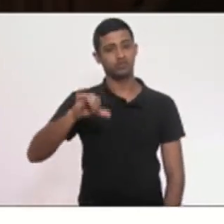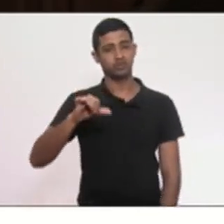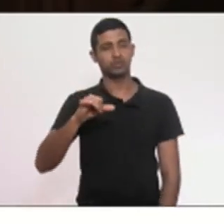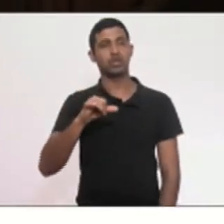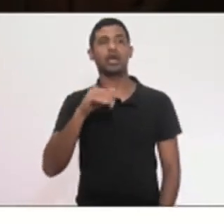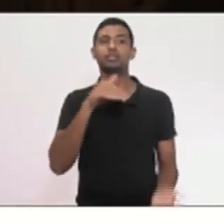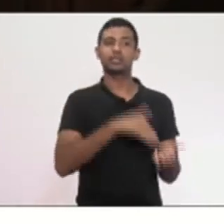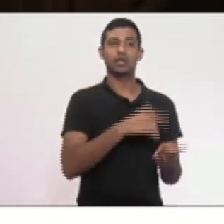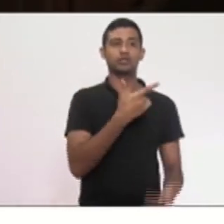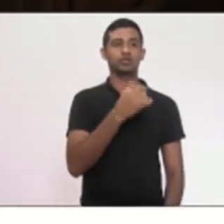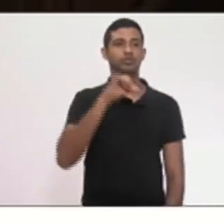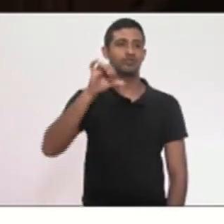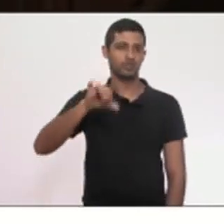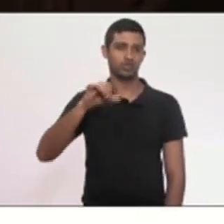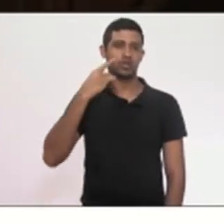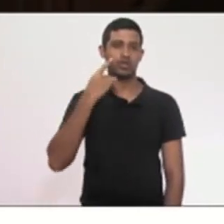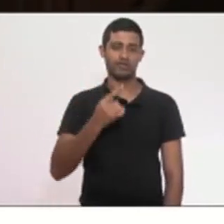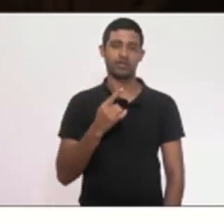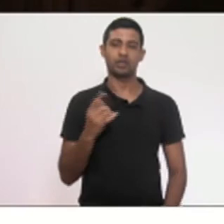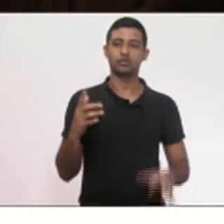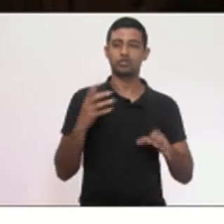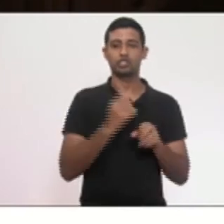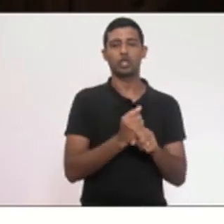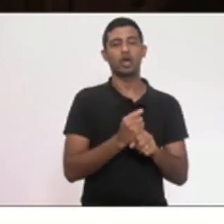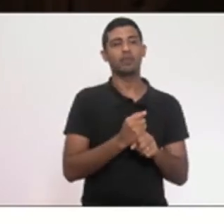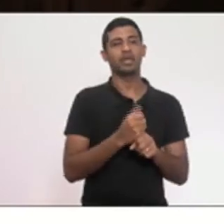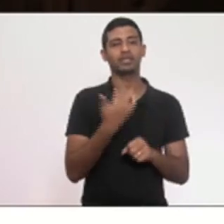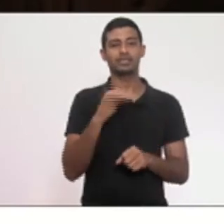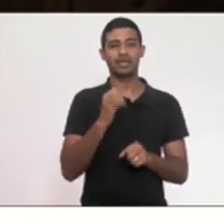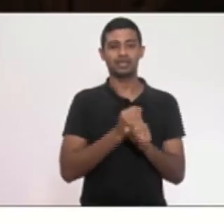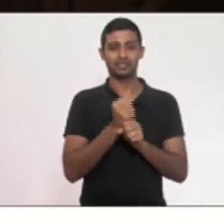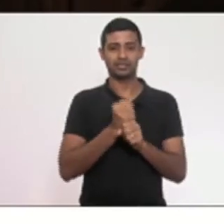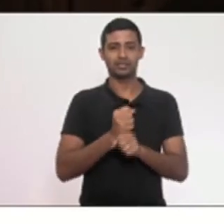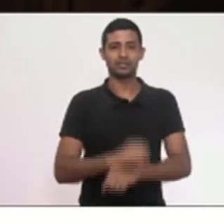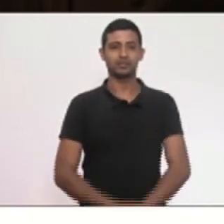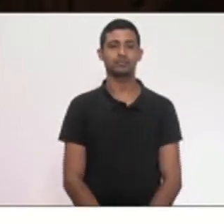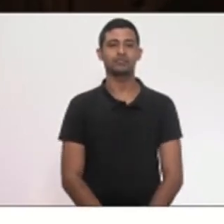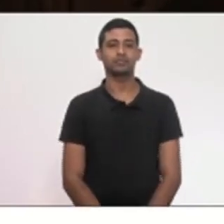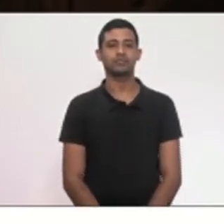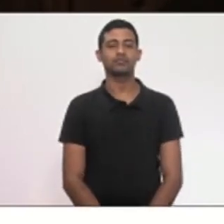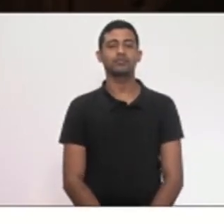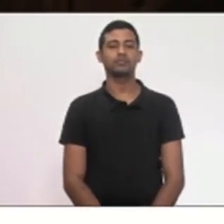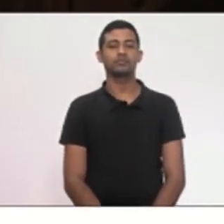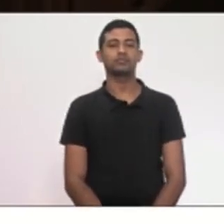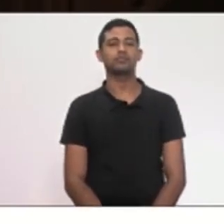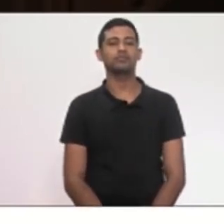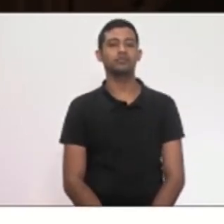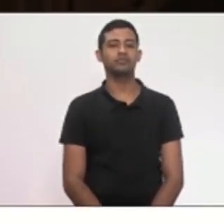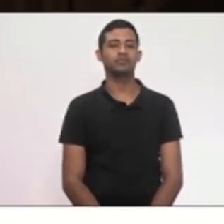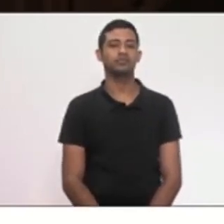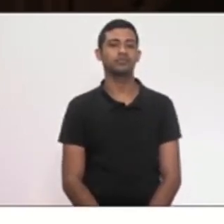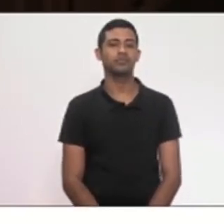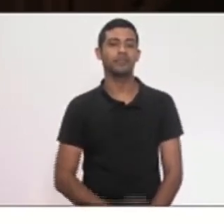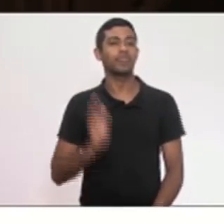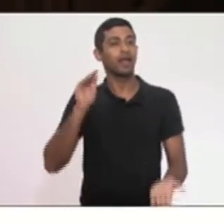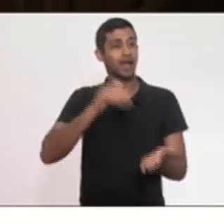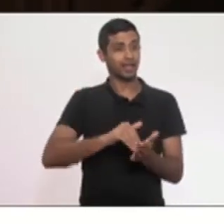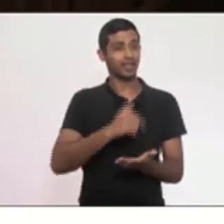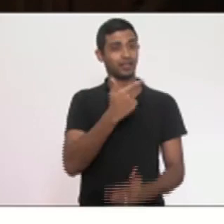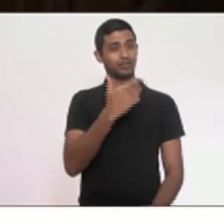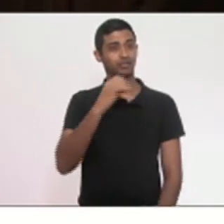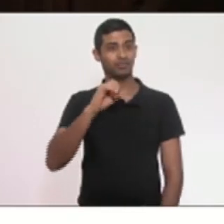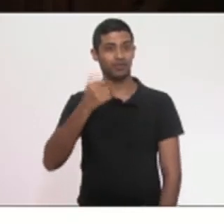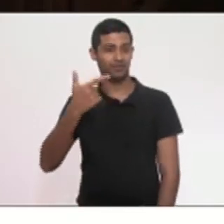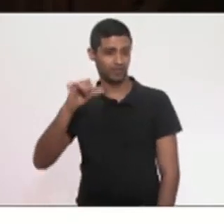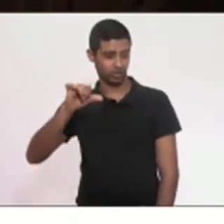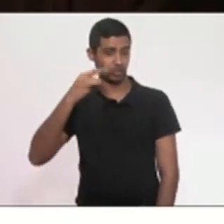2019-2029, precisa levar em conta, porque são 10 anos, o de 2019 termina esse ano, portanto agora o plano é 2019 até 2029, também é um